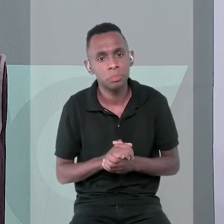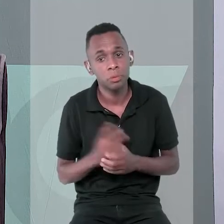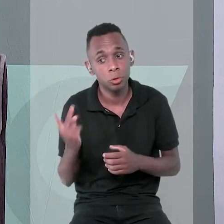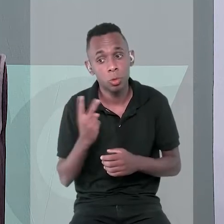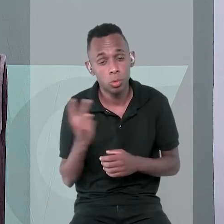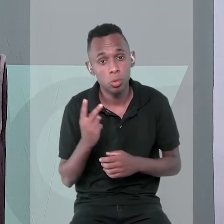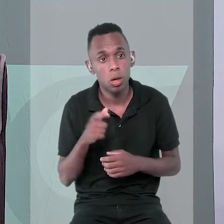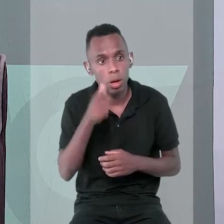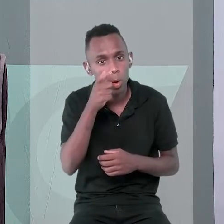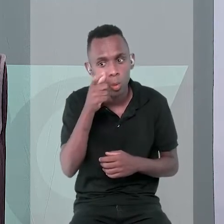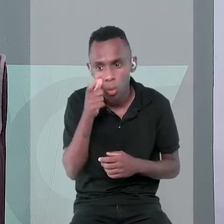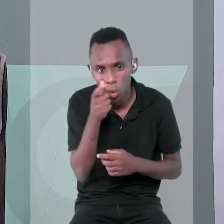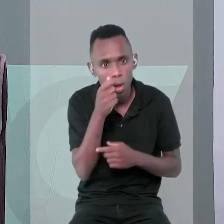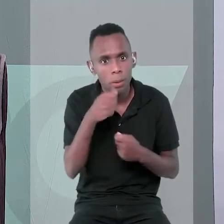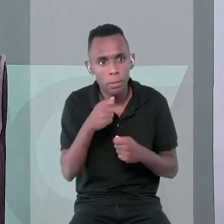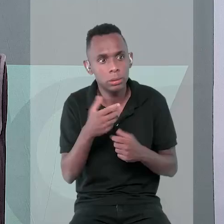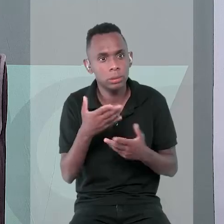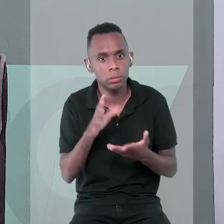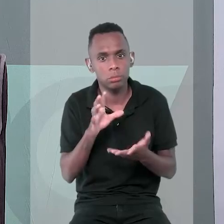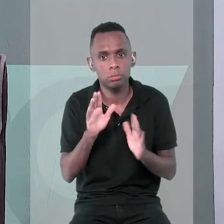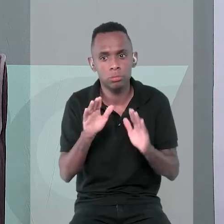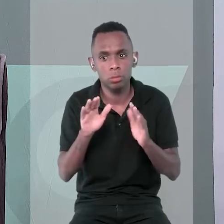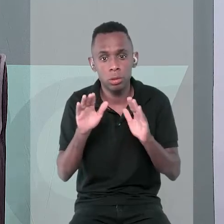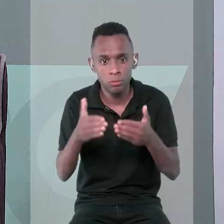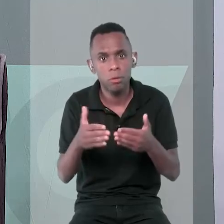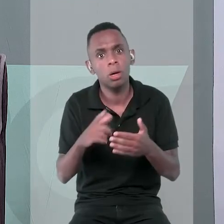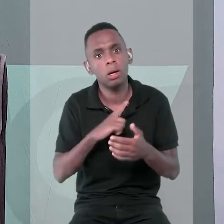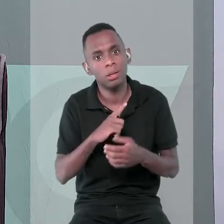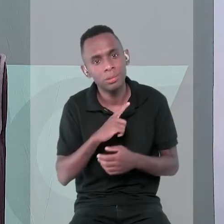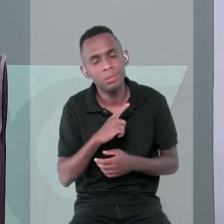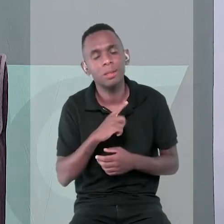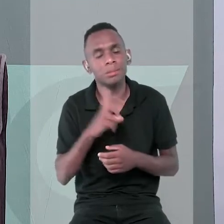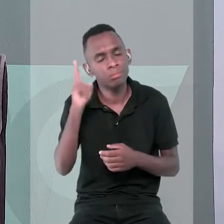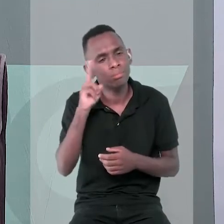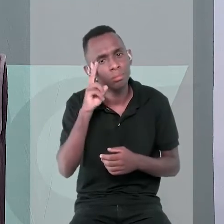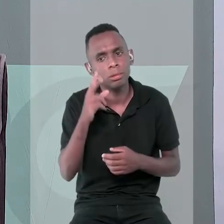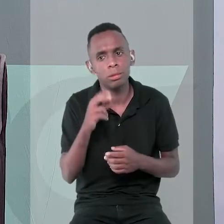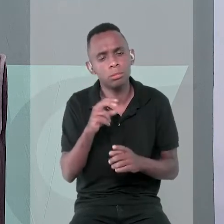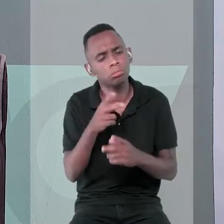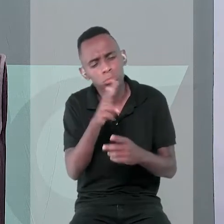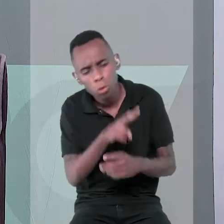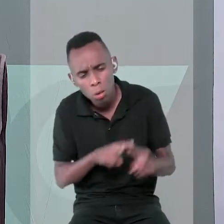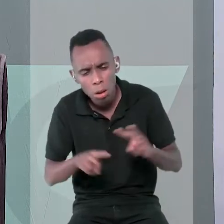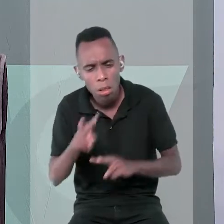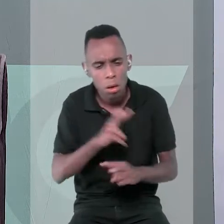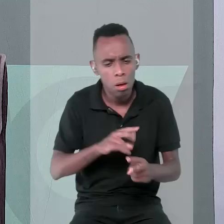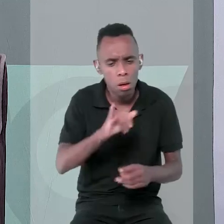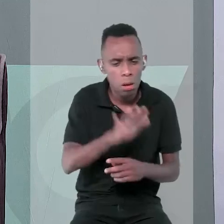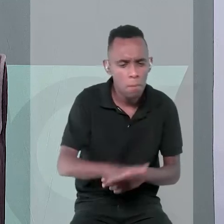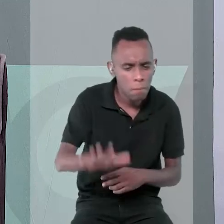Nós duas somos curiosas e a gente tem que ir lá em loco. A gente tem essa historinha de olhar as imagens ou de fazer